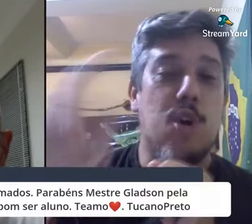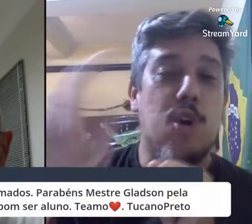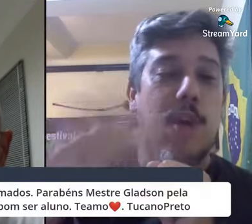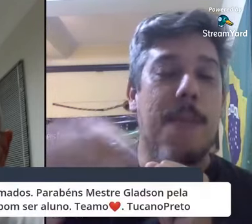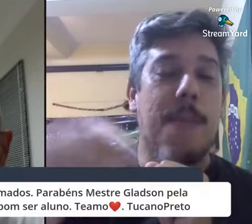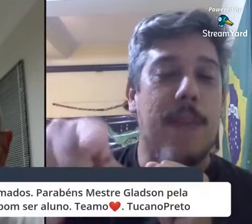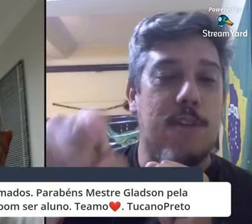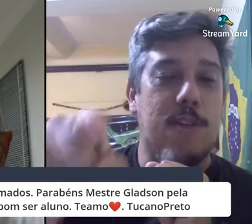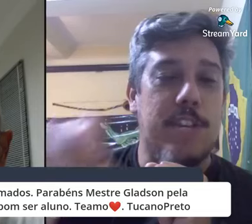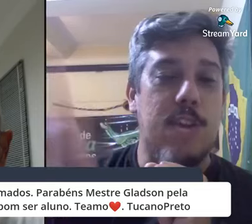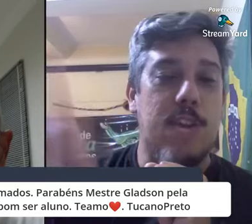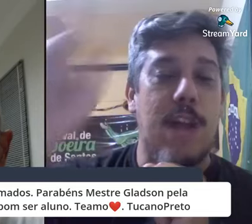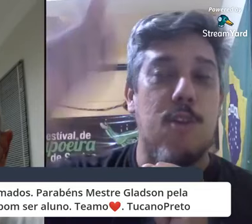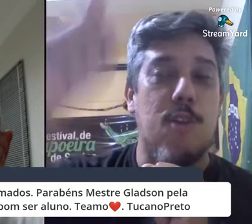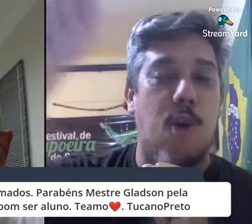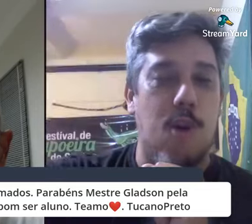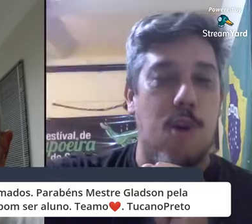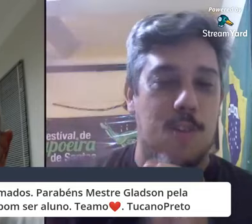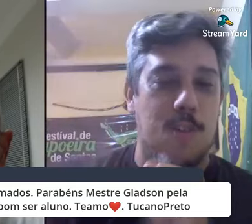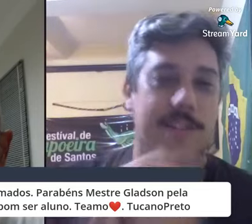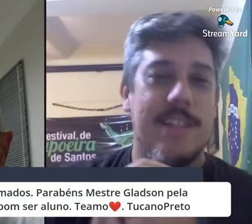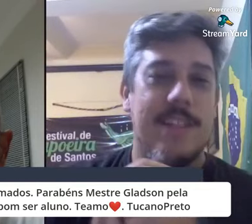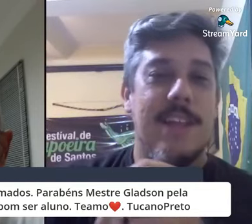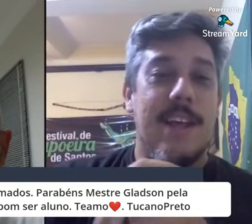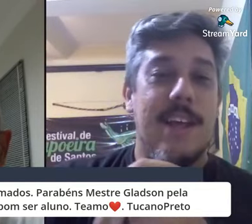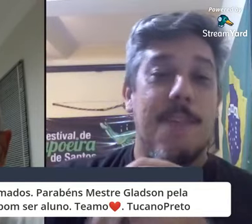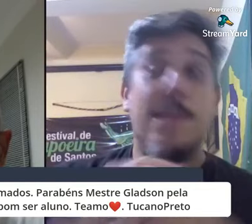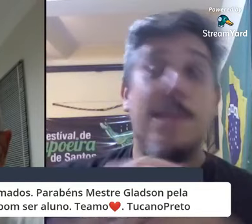que jogou capoeira contigo lá no Congo,